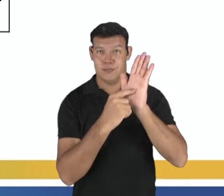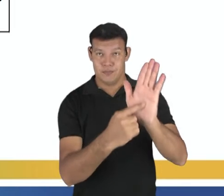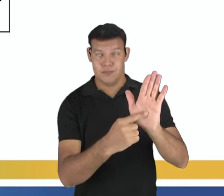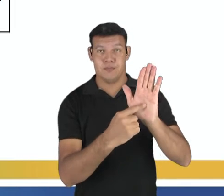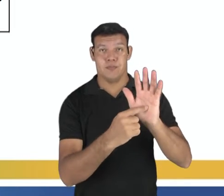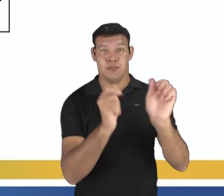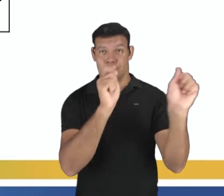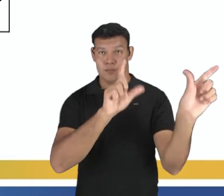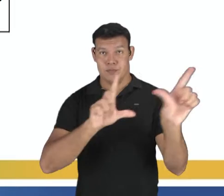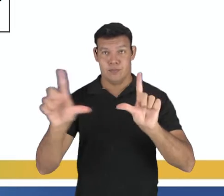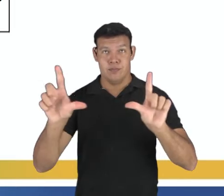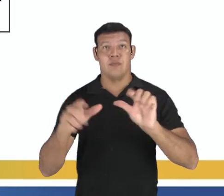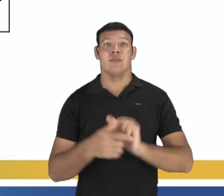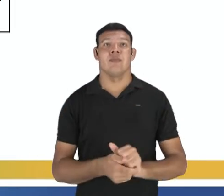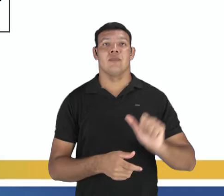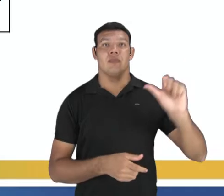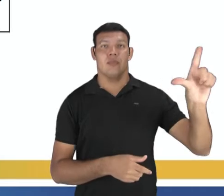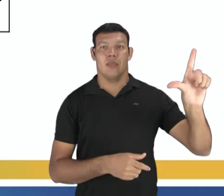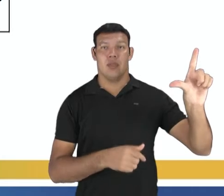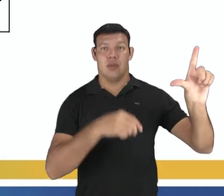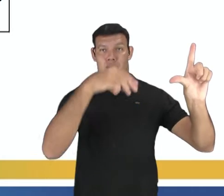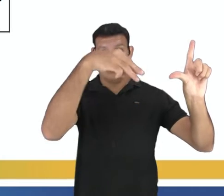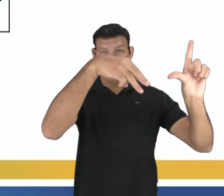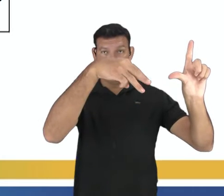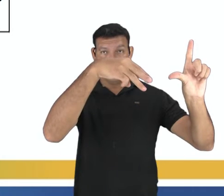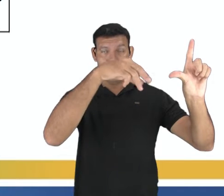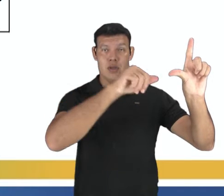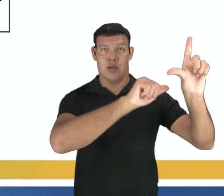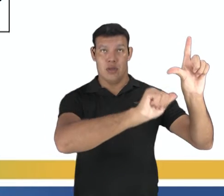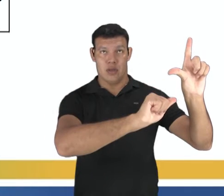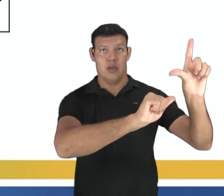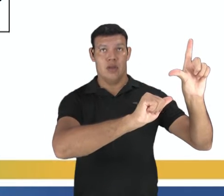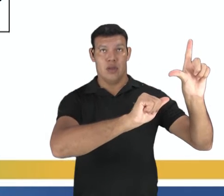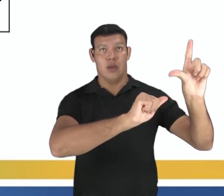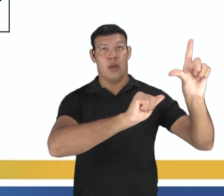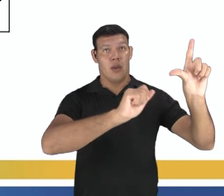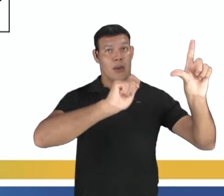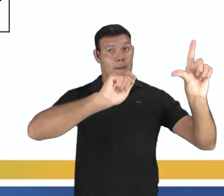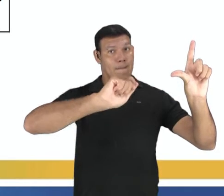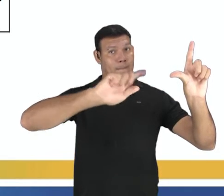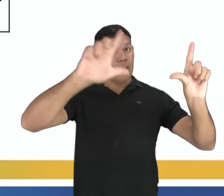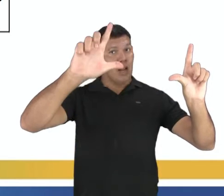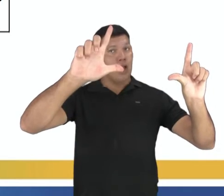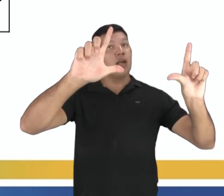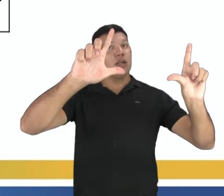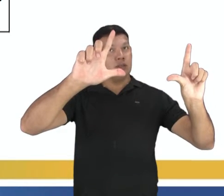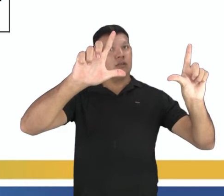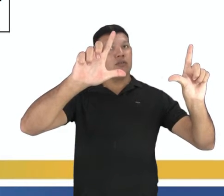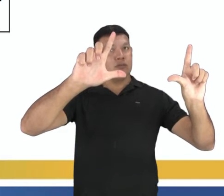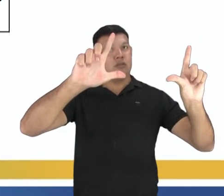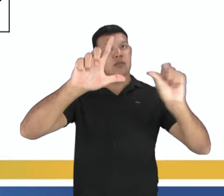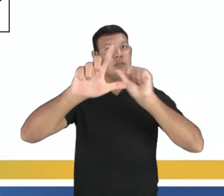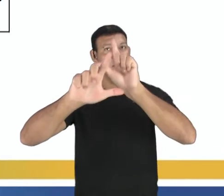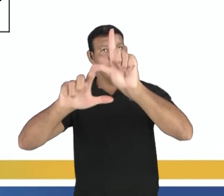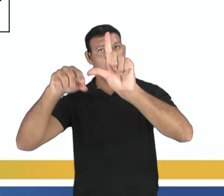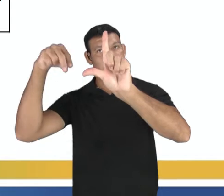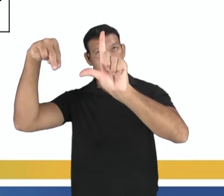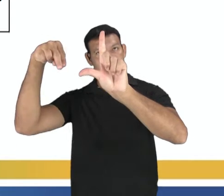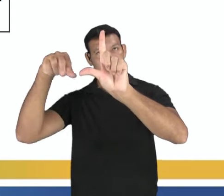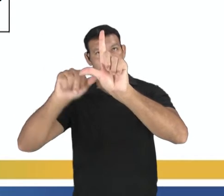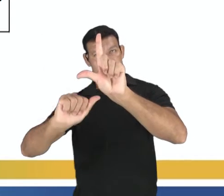o logaritmo de m na base A maior que o logaritmo de n na base